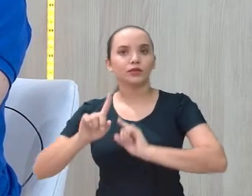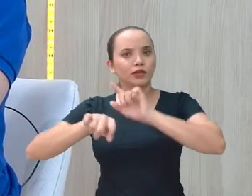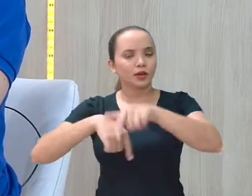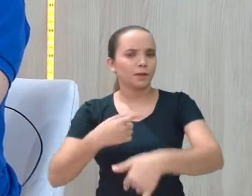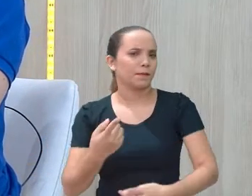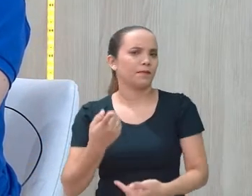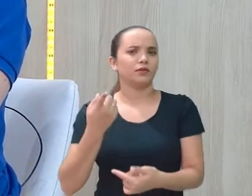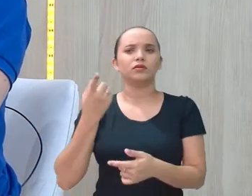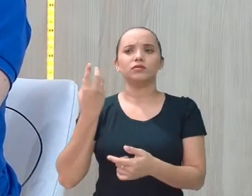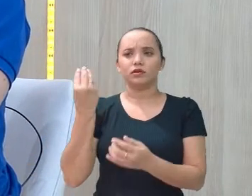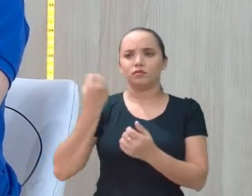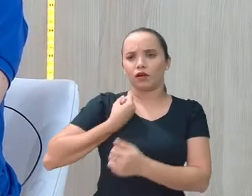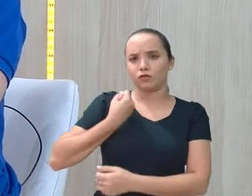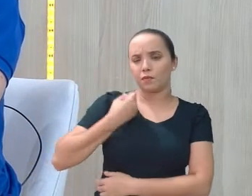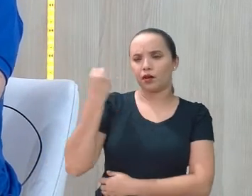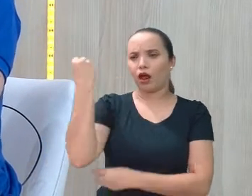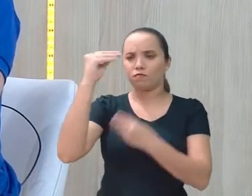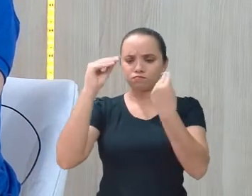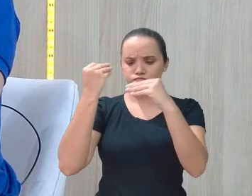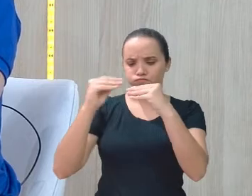ele vai numerar